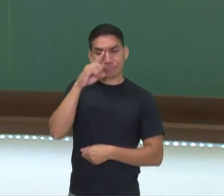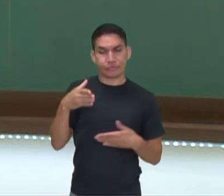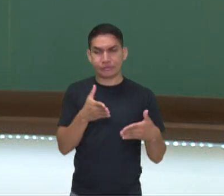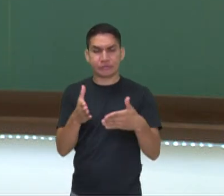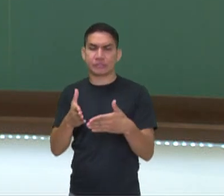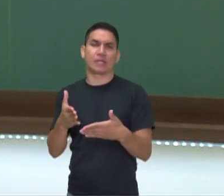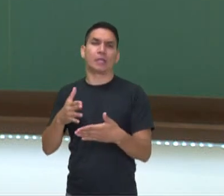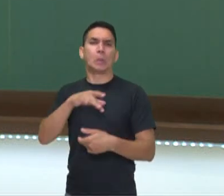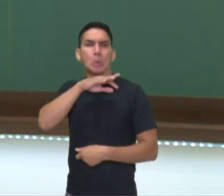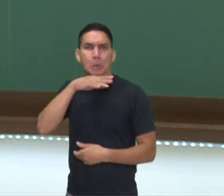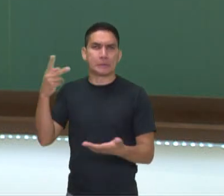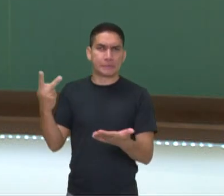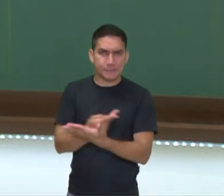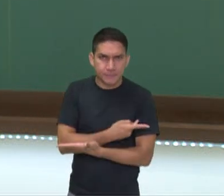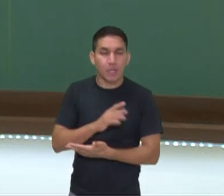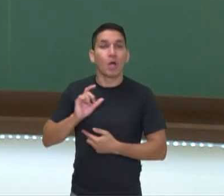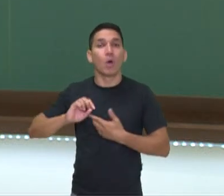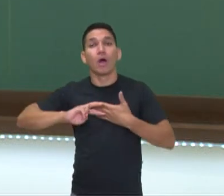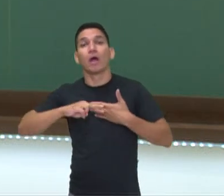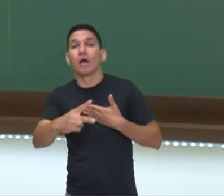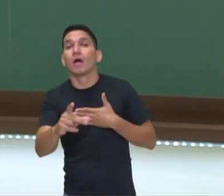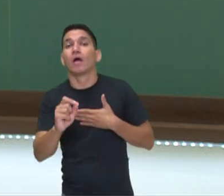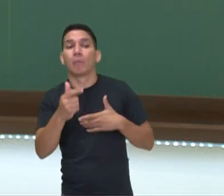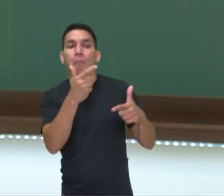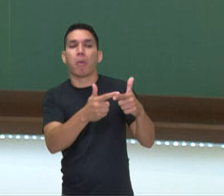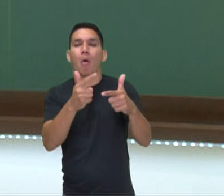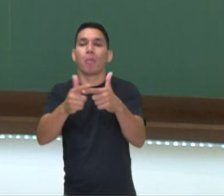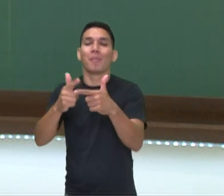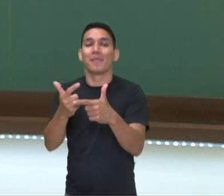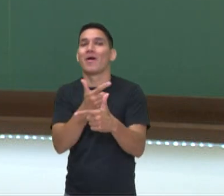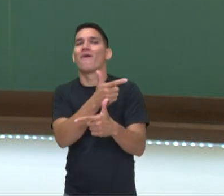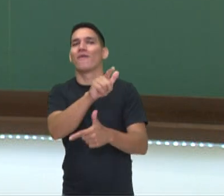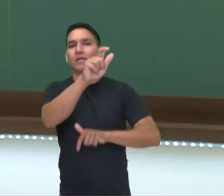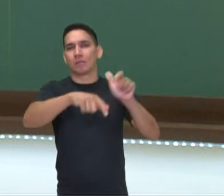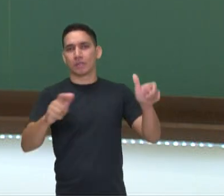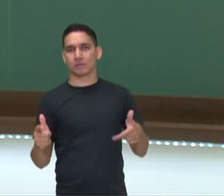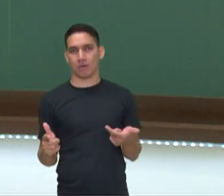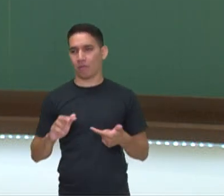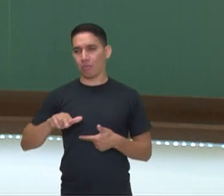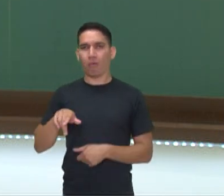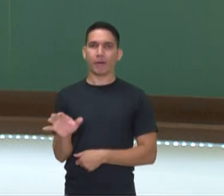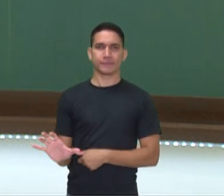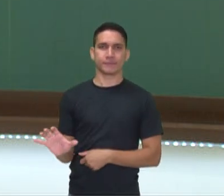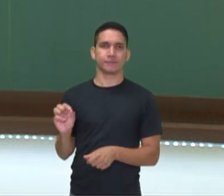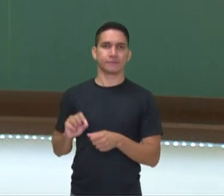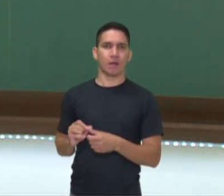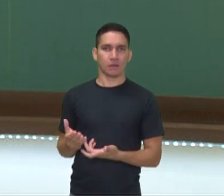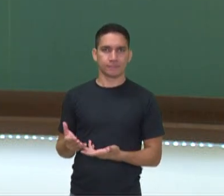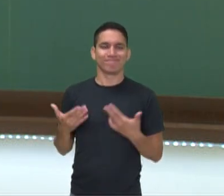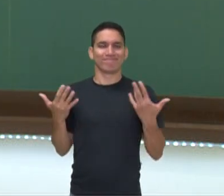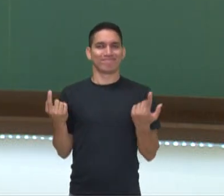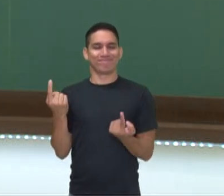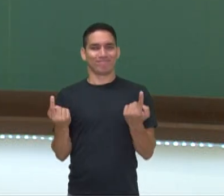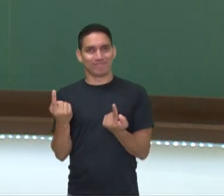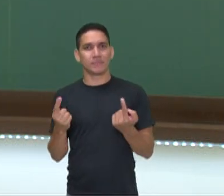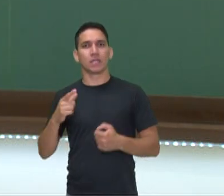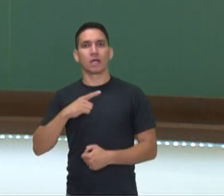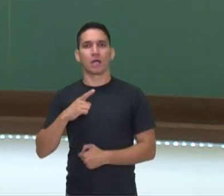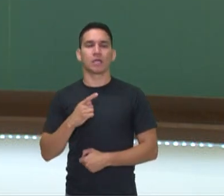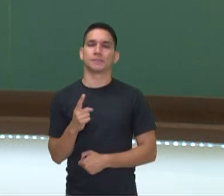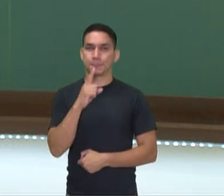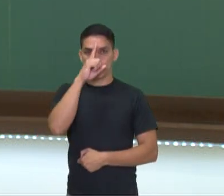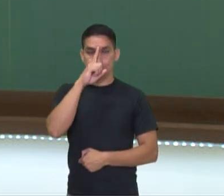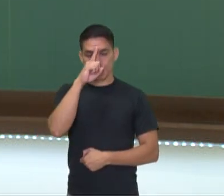criminalidade e, consequentemente, causando problemas para aquelas pessoas que não seguem para esse caminho. Então nós temos a violência